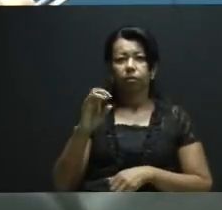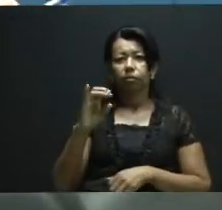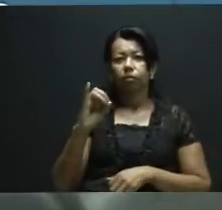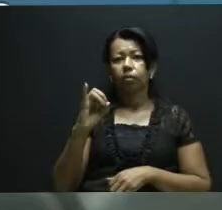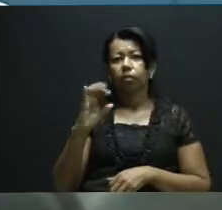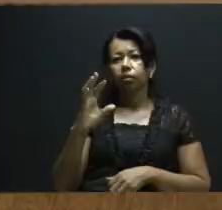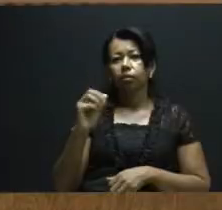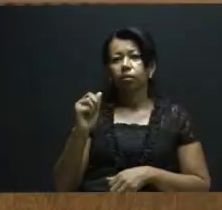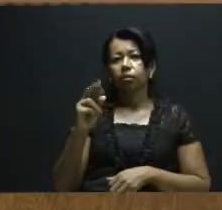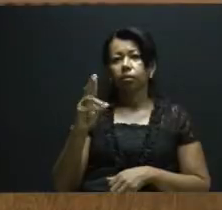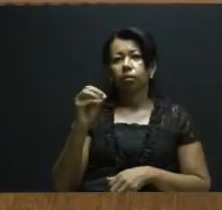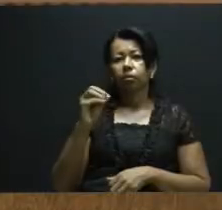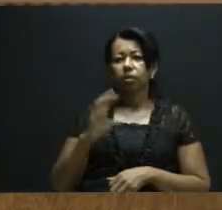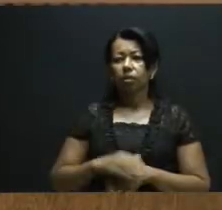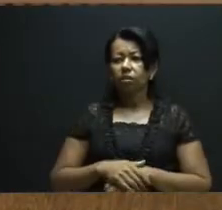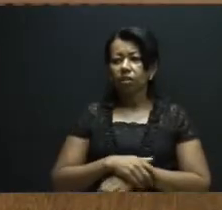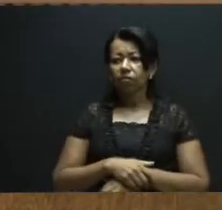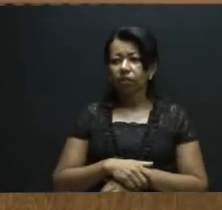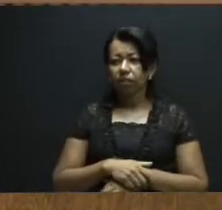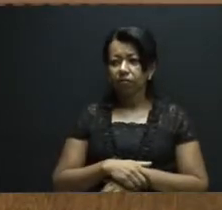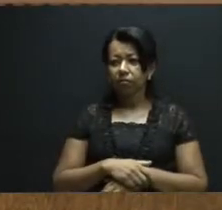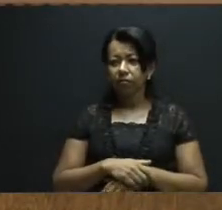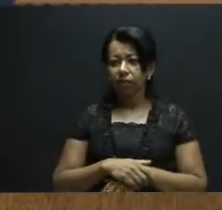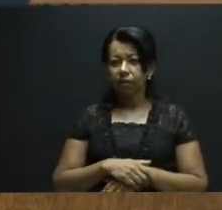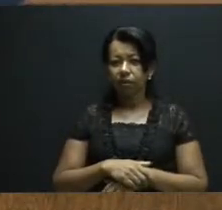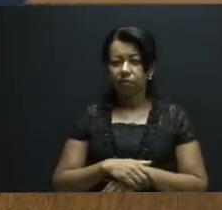particulares ausência justificada vereador